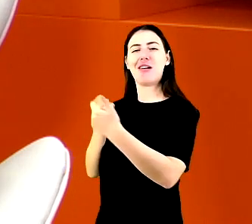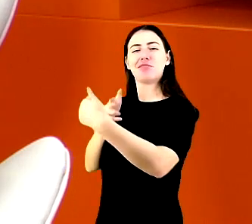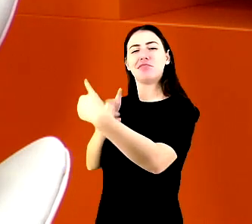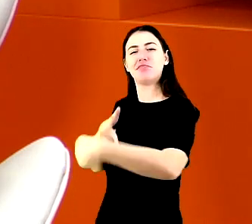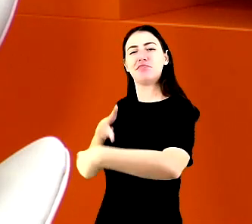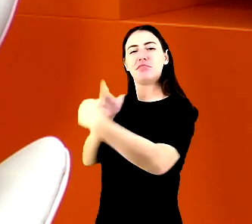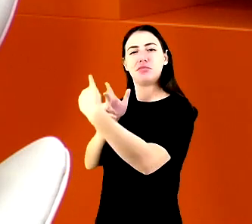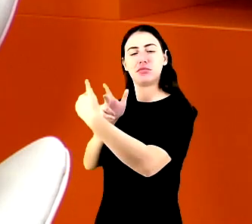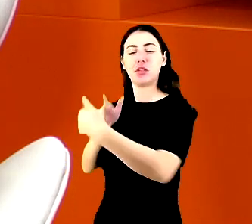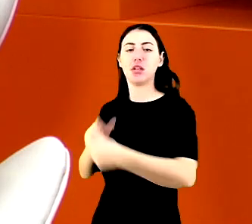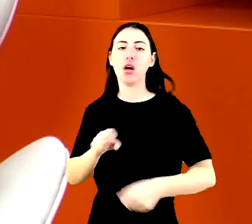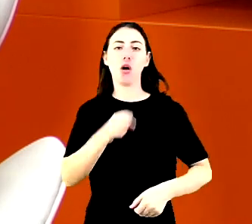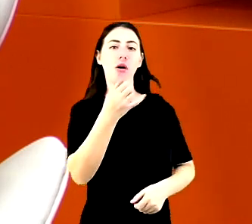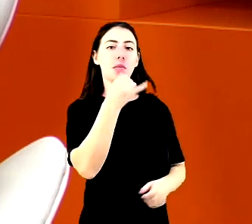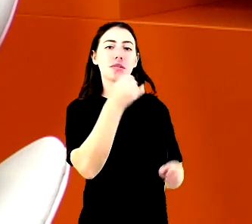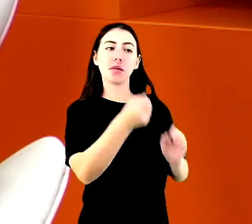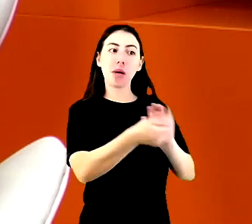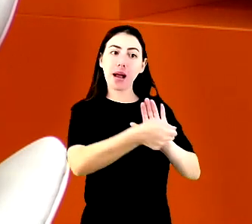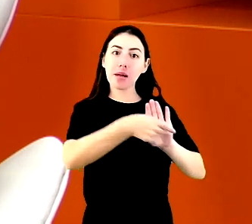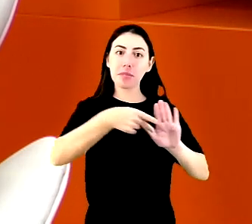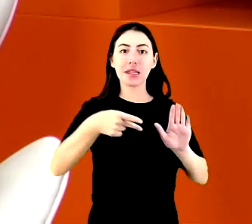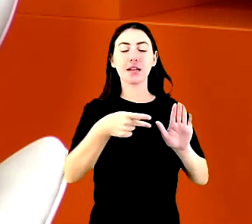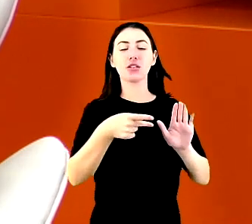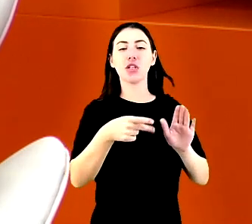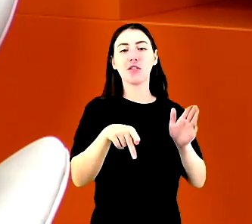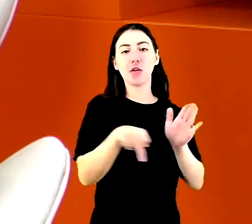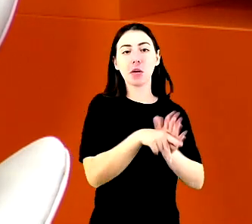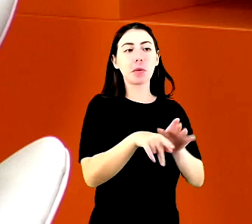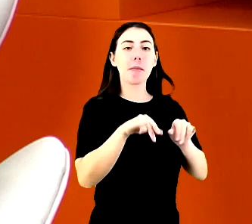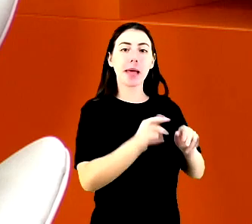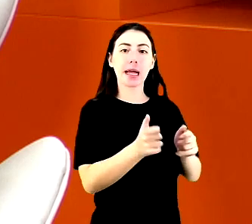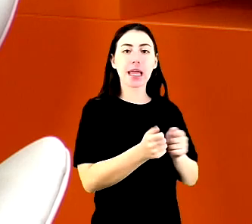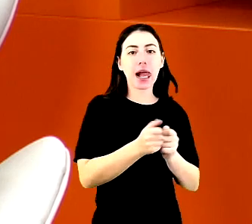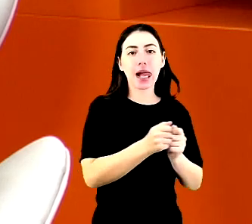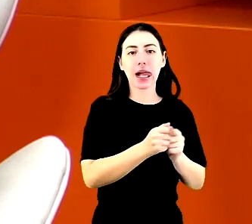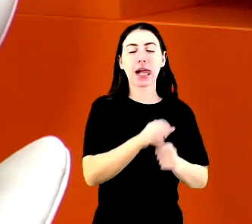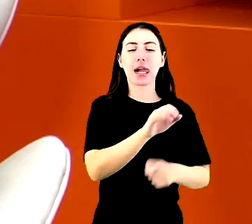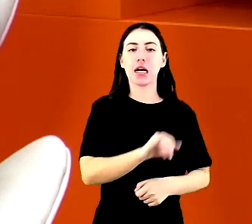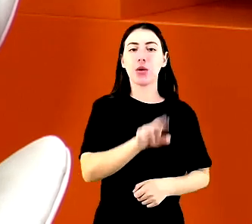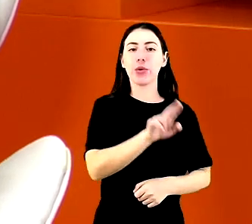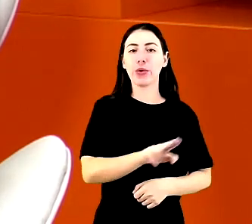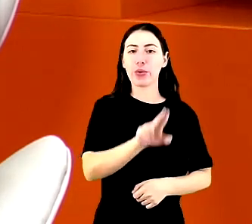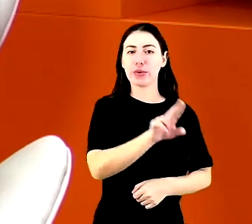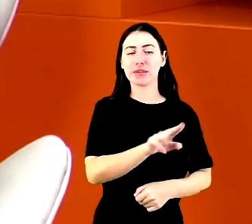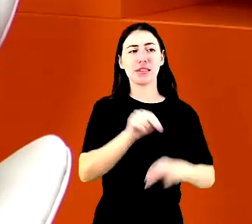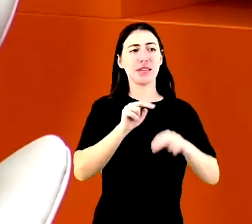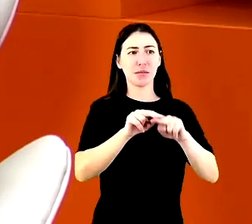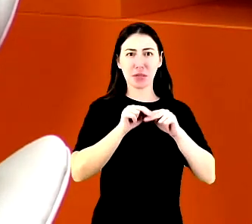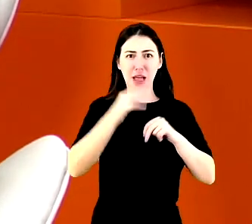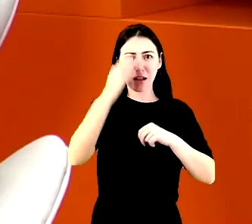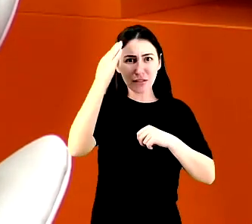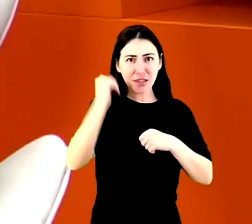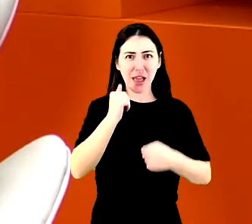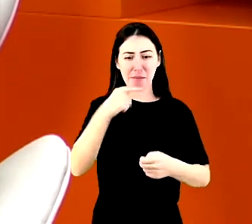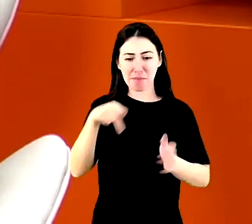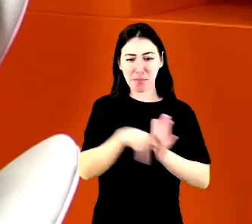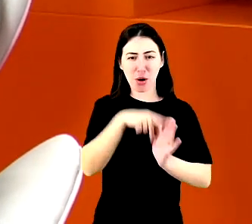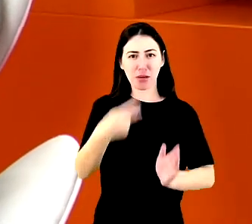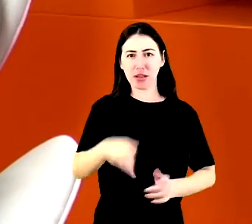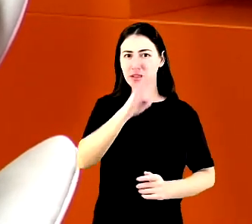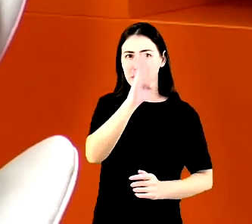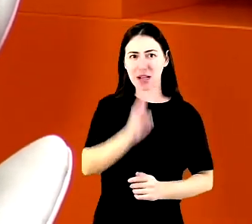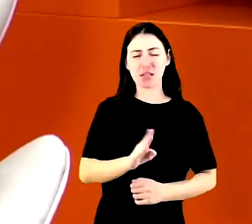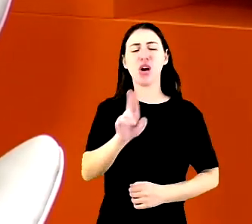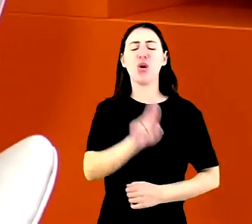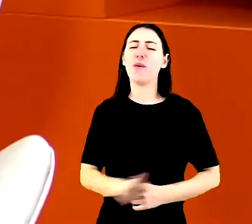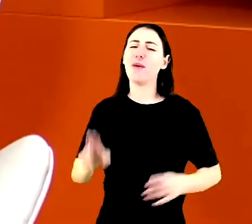assim, desafio é entender a dor. Né? Desafio, e uma das dores é a proximidade. Né?